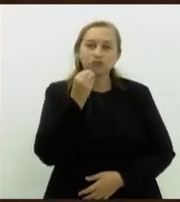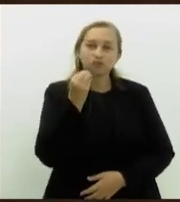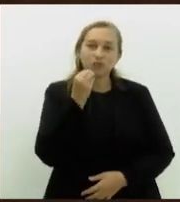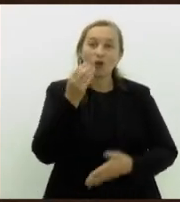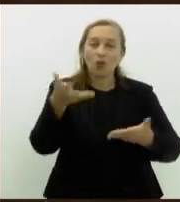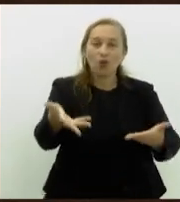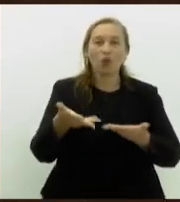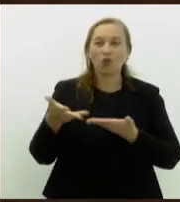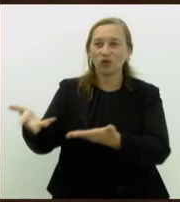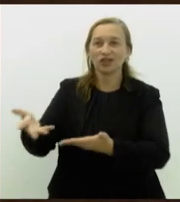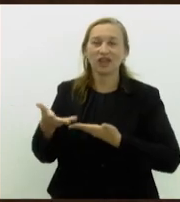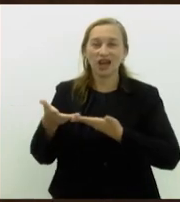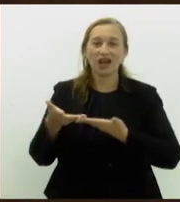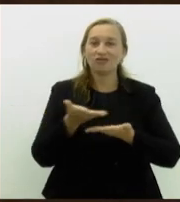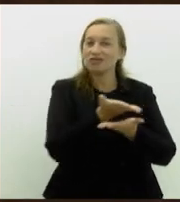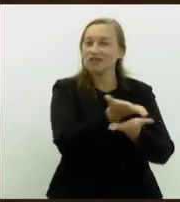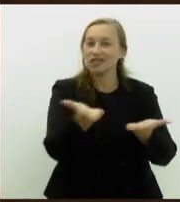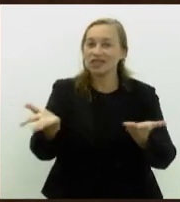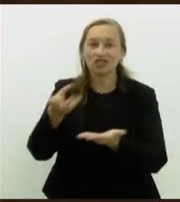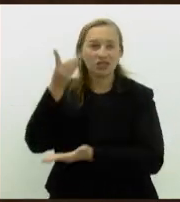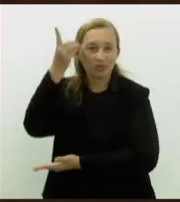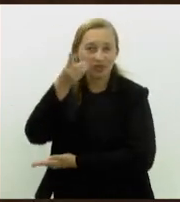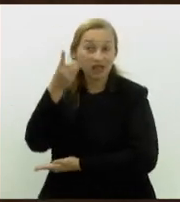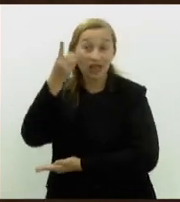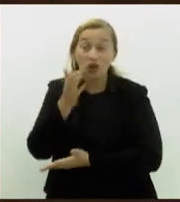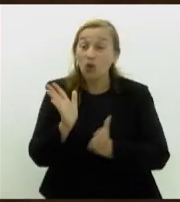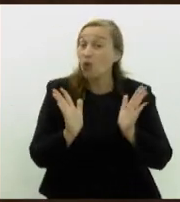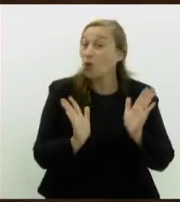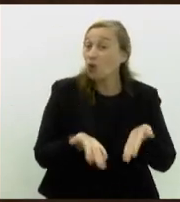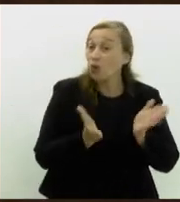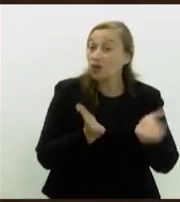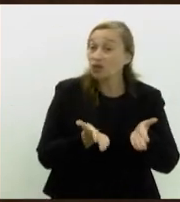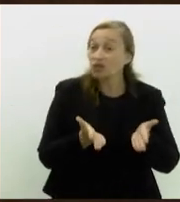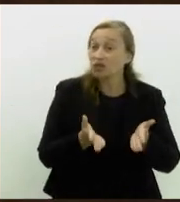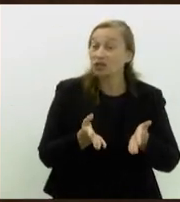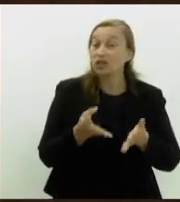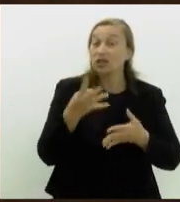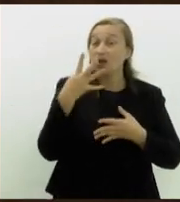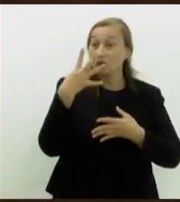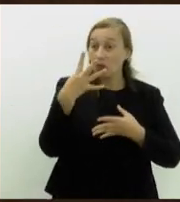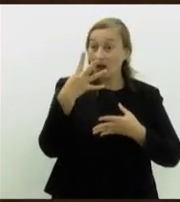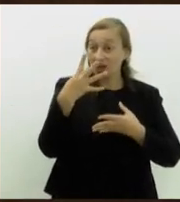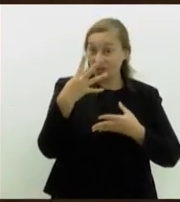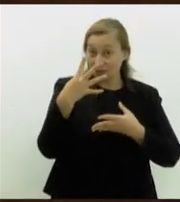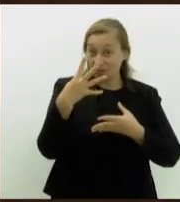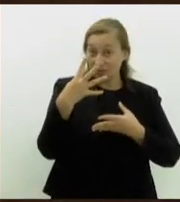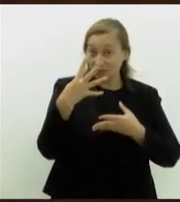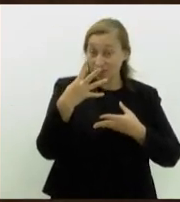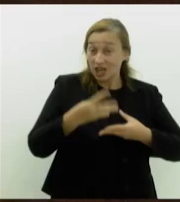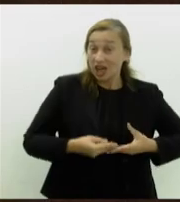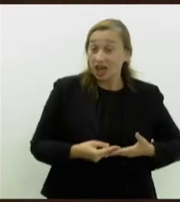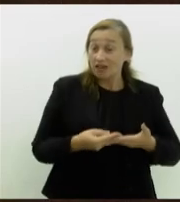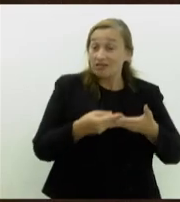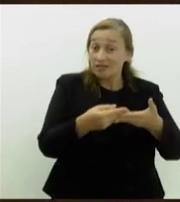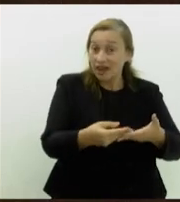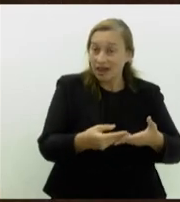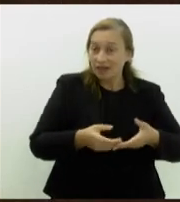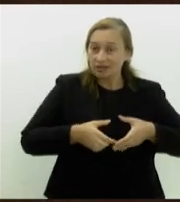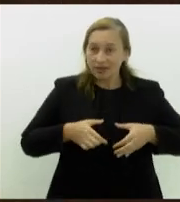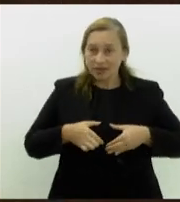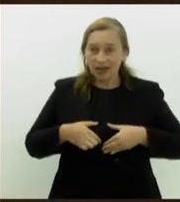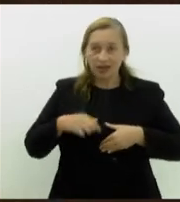convidar todos os deputados e deputadas, que hoje eu vou fazer 4 entregas de medalhas Tiradentes no